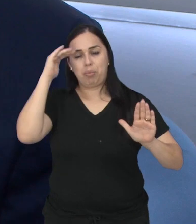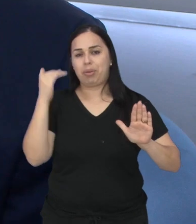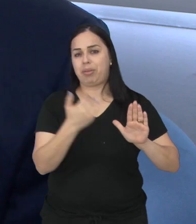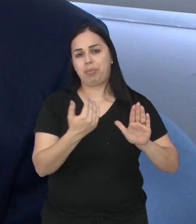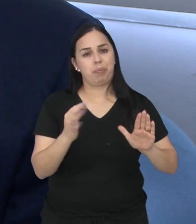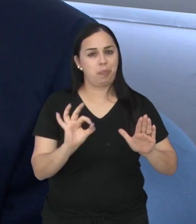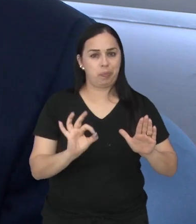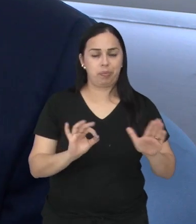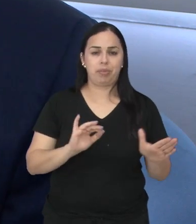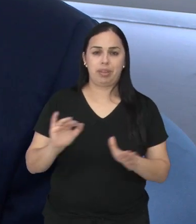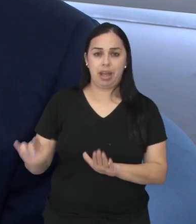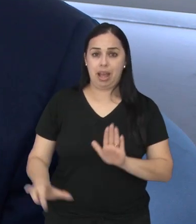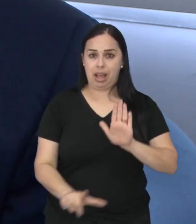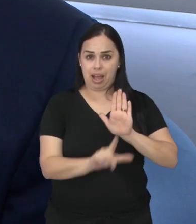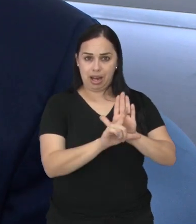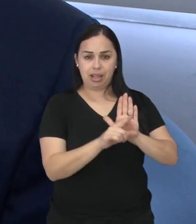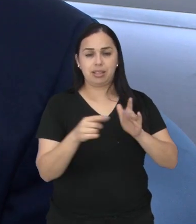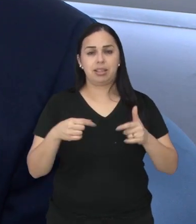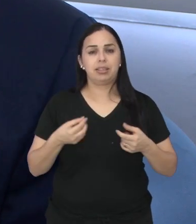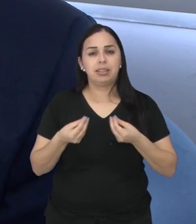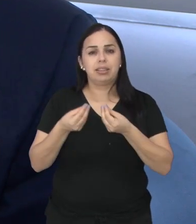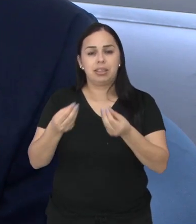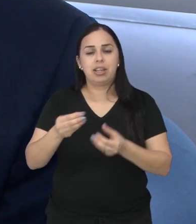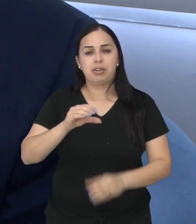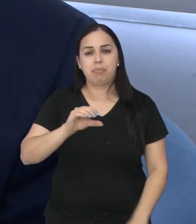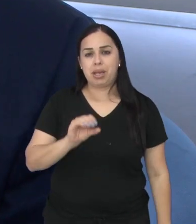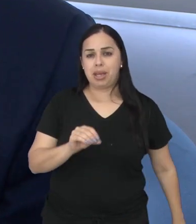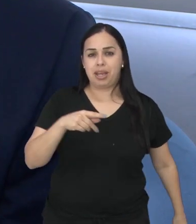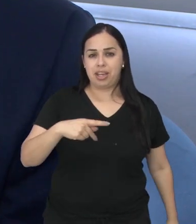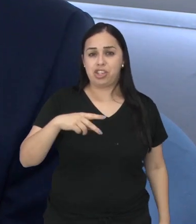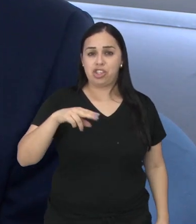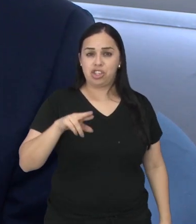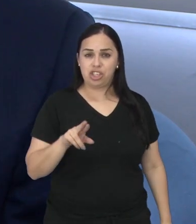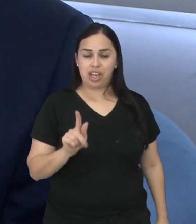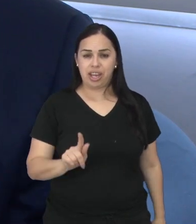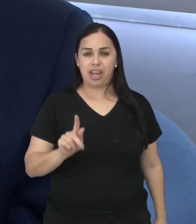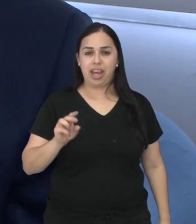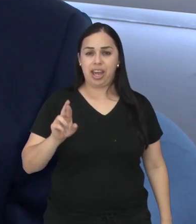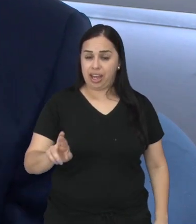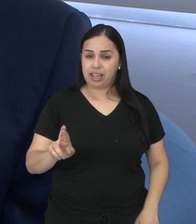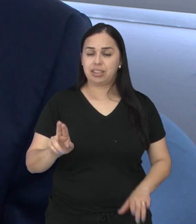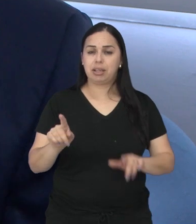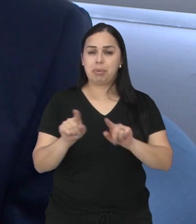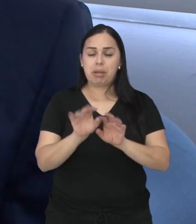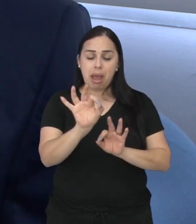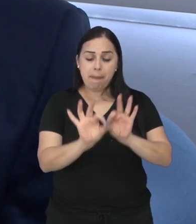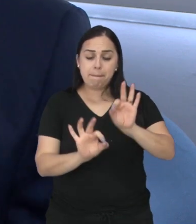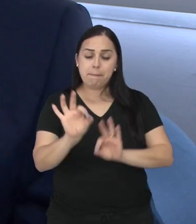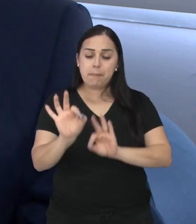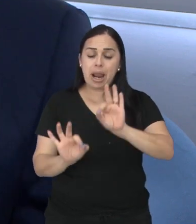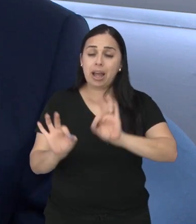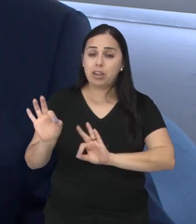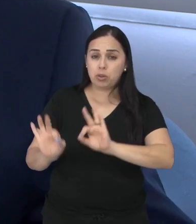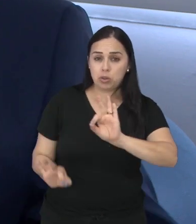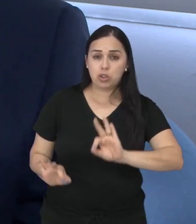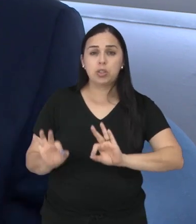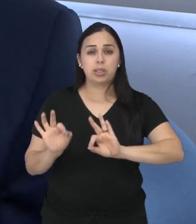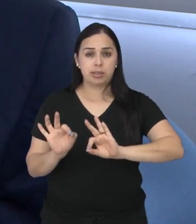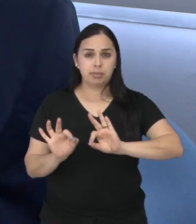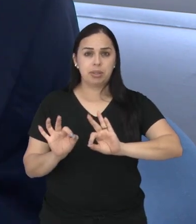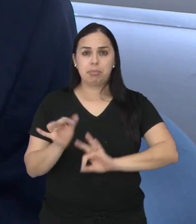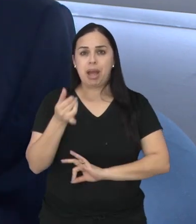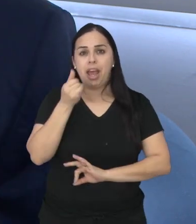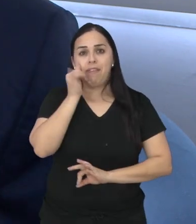A lei pede para que elas ofereçam o PCMSO e o PGR para que apresente planos, que são planos de formas